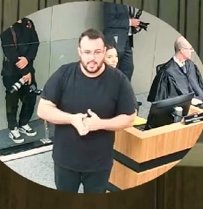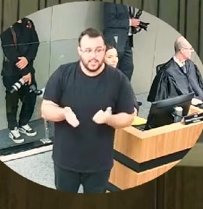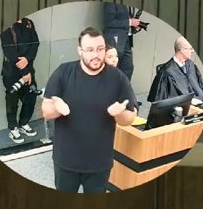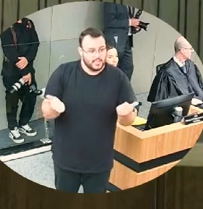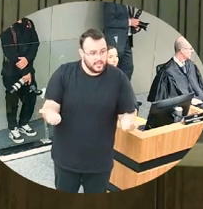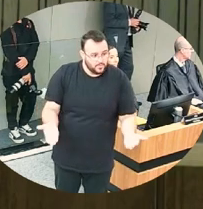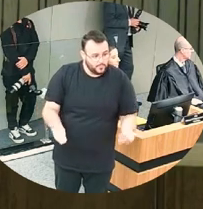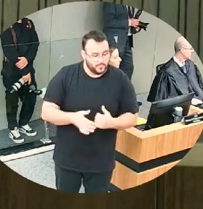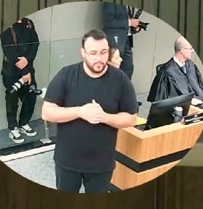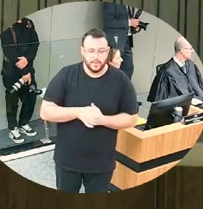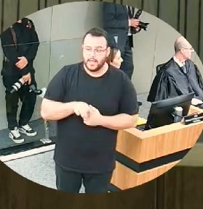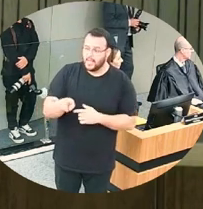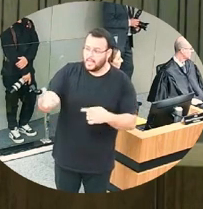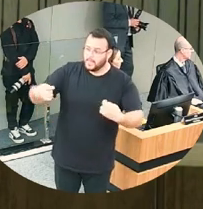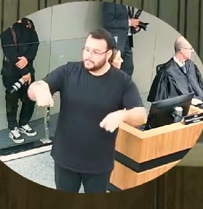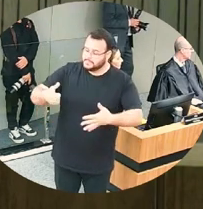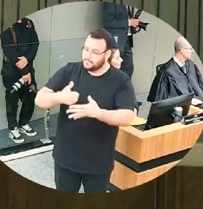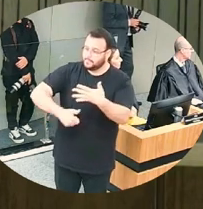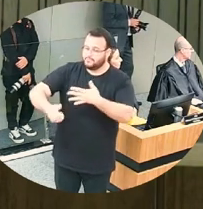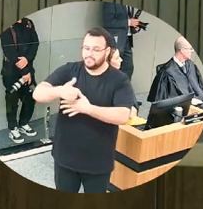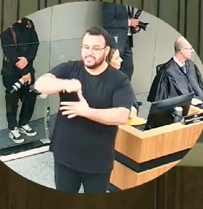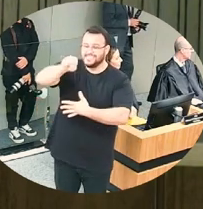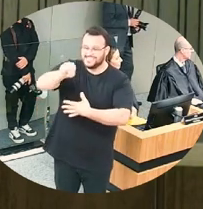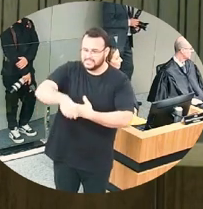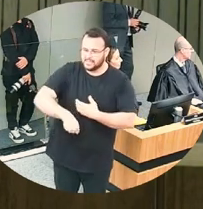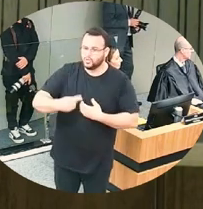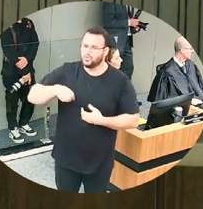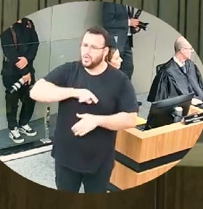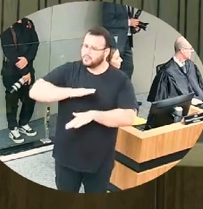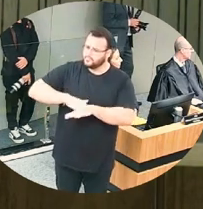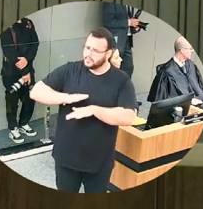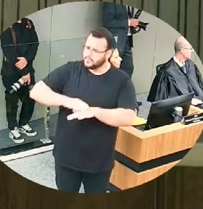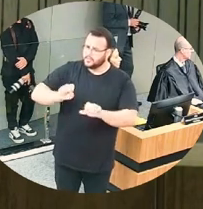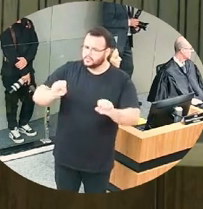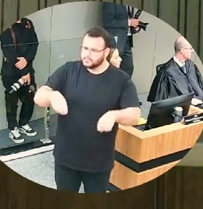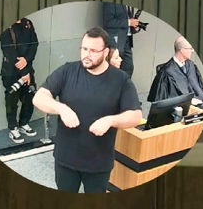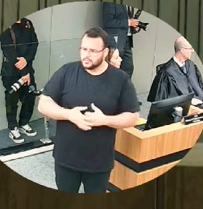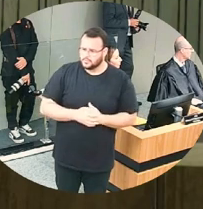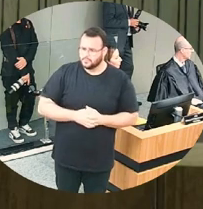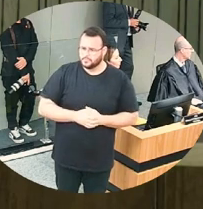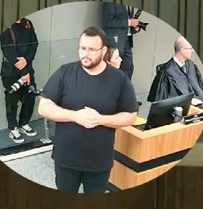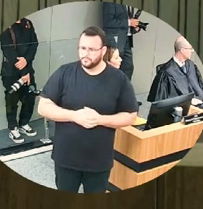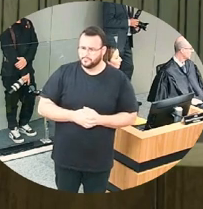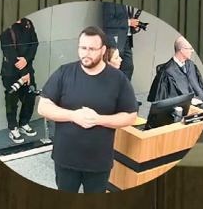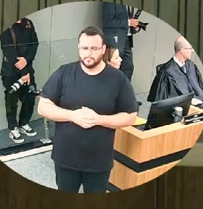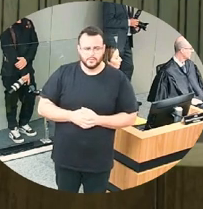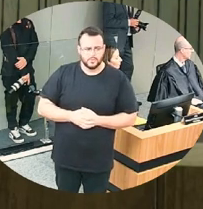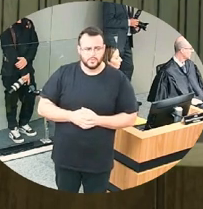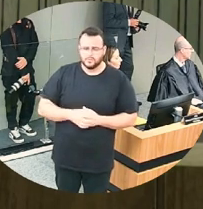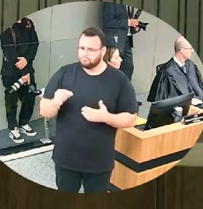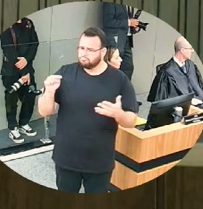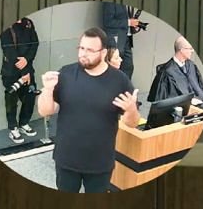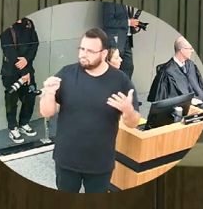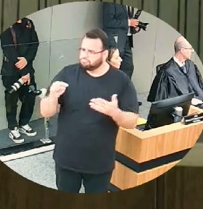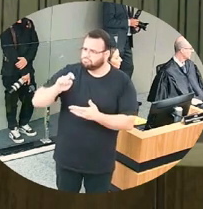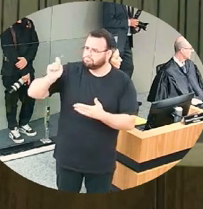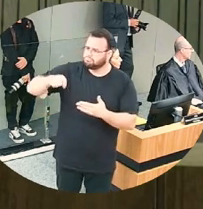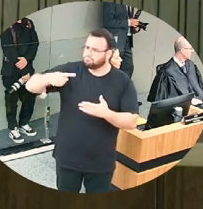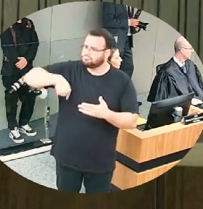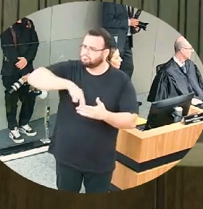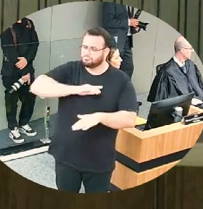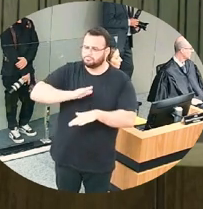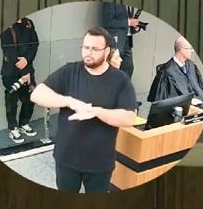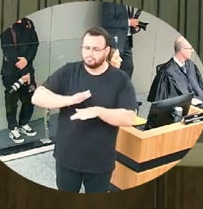Então ela tem que ser privilegiada e nós fizemos isso de tudo o que foi possível fazer nós